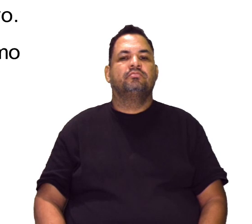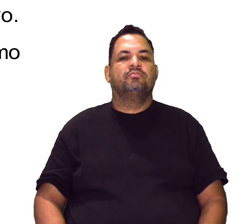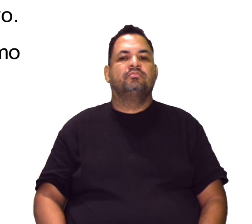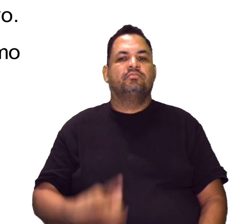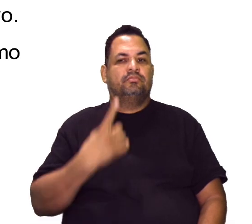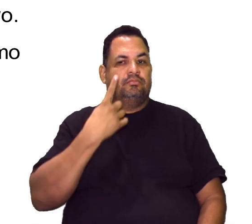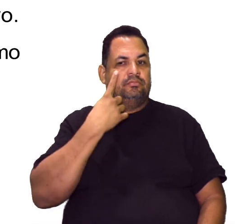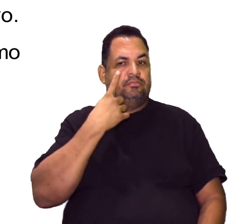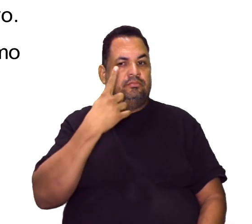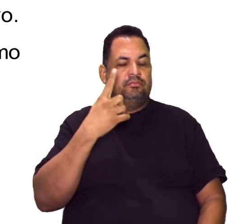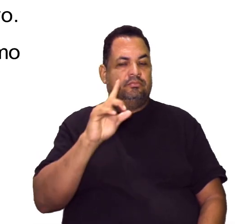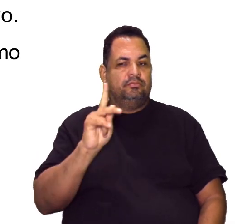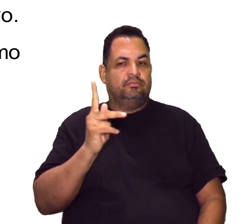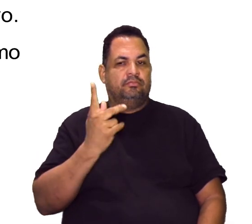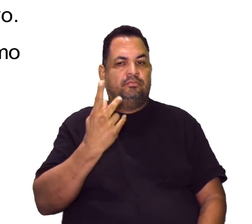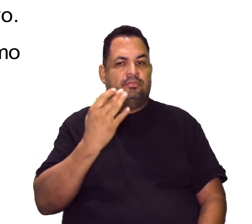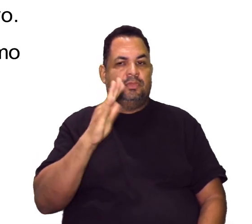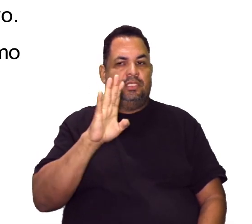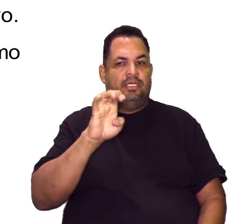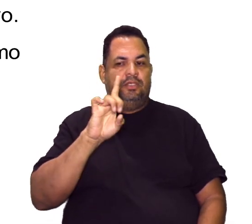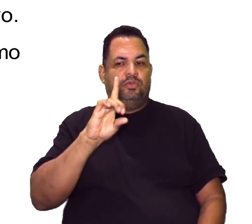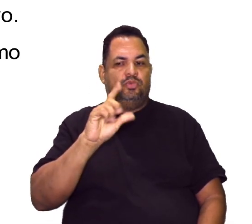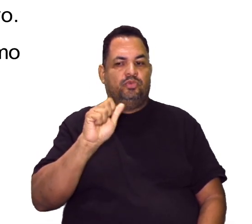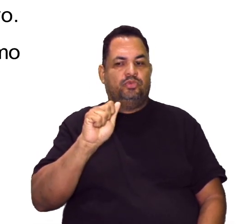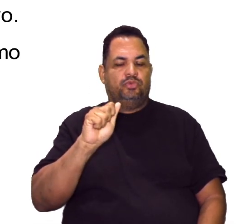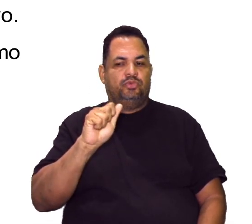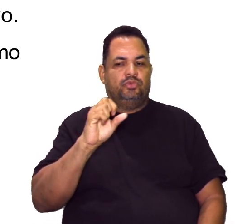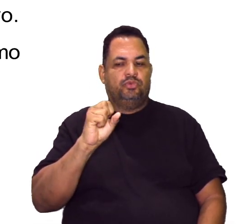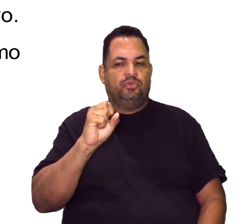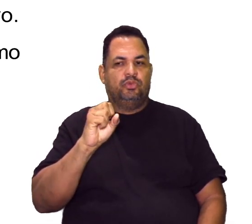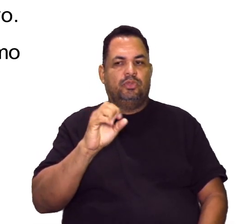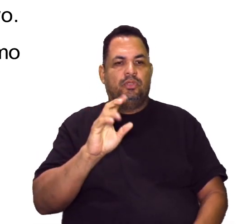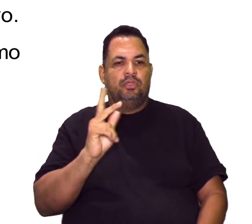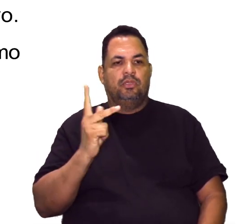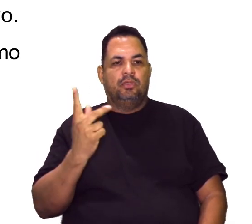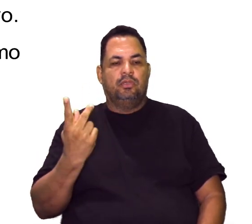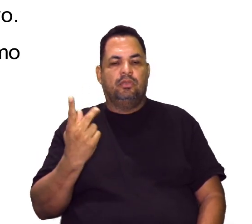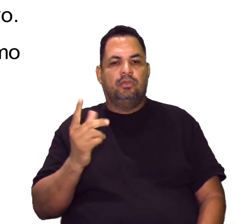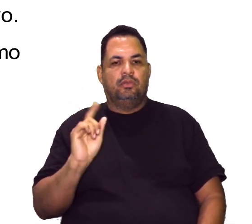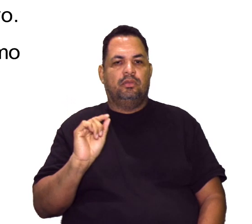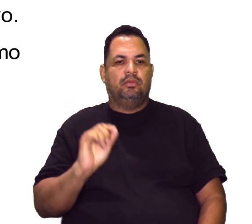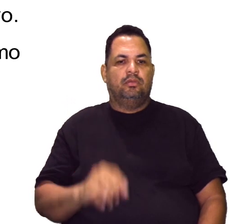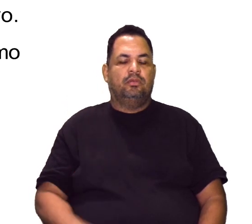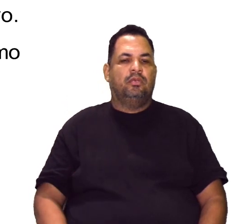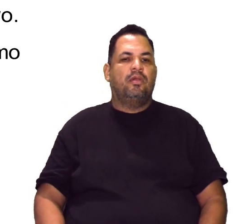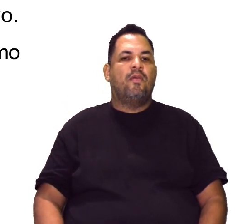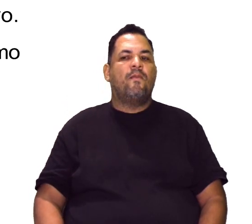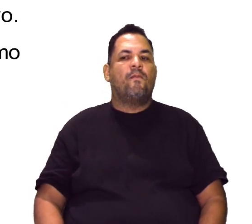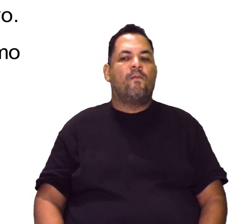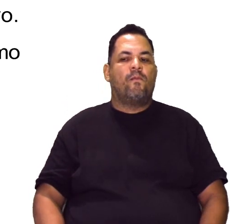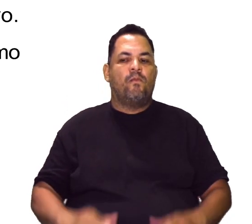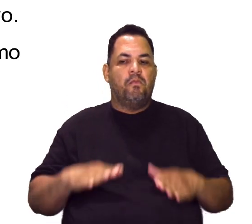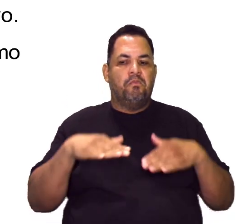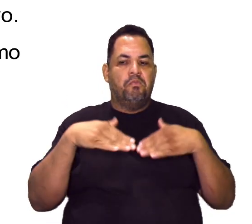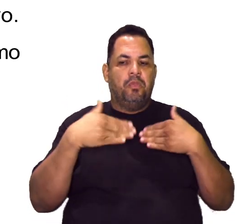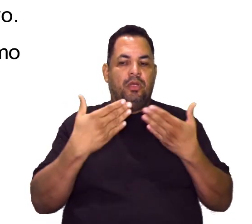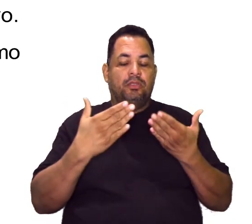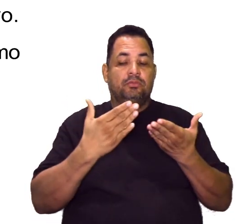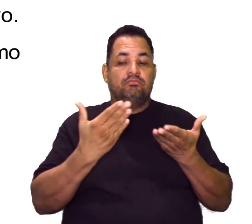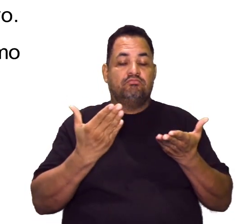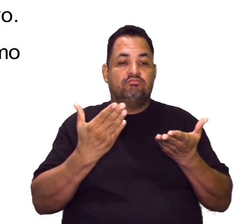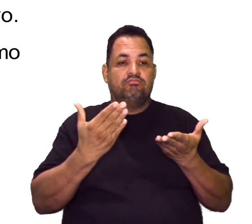Considerando os seguintes aletos de hidrogênio, que são aletos de hidrogênio? Aqueles